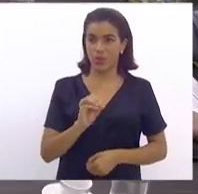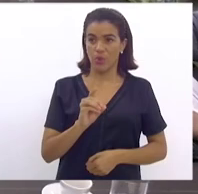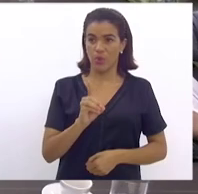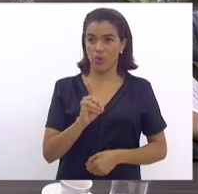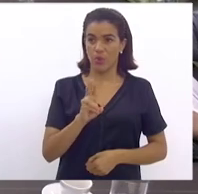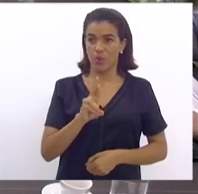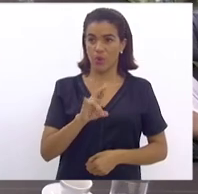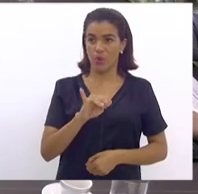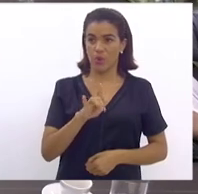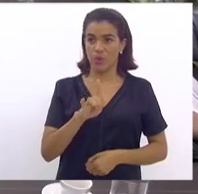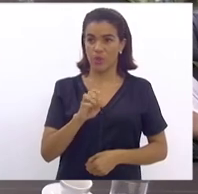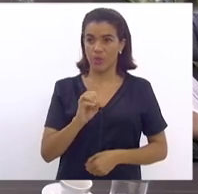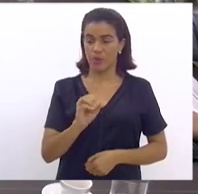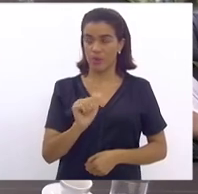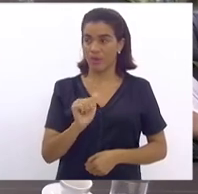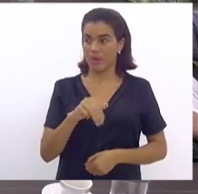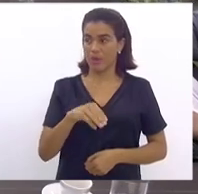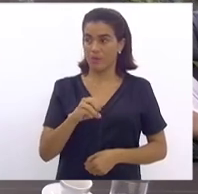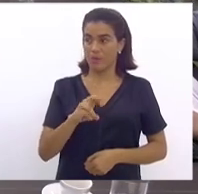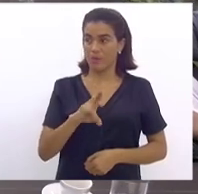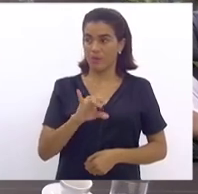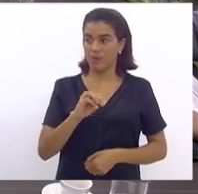13? Obrigado.